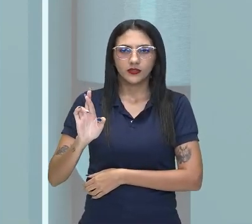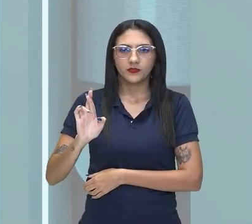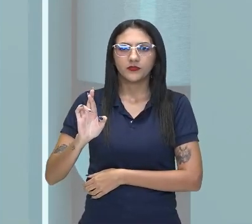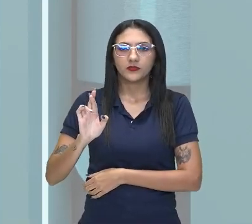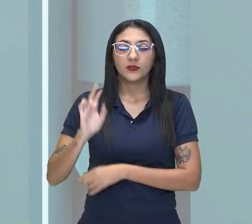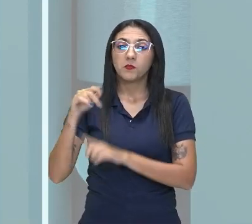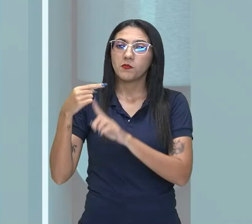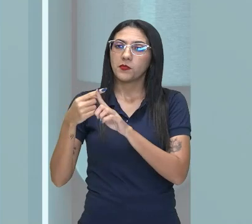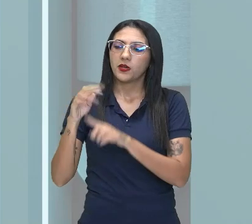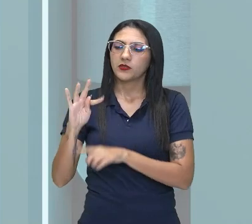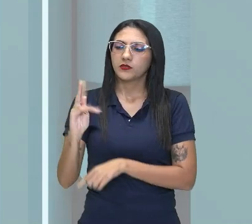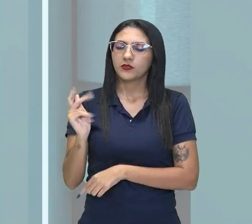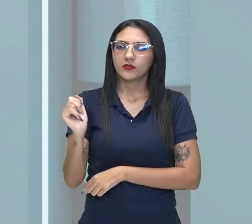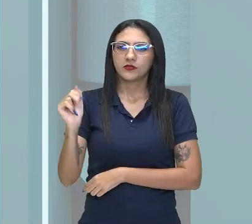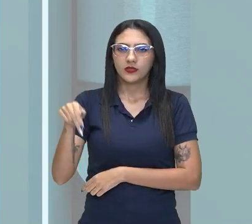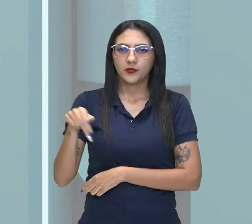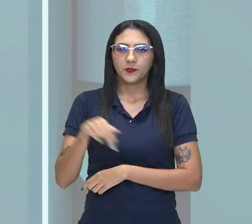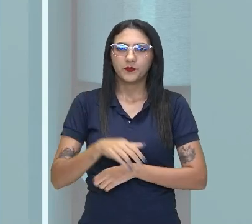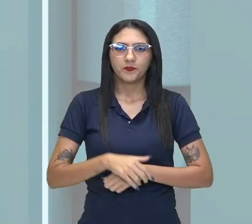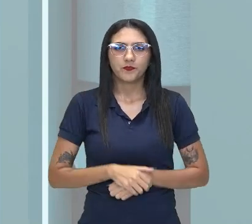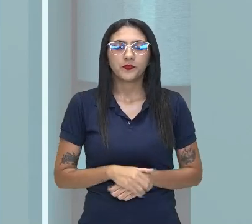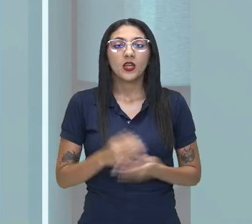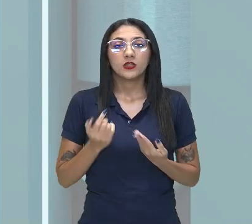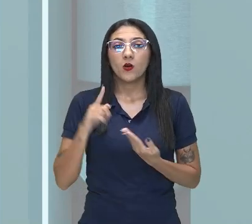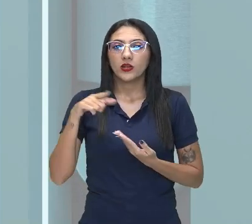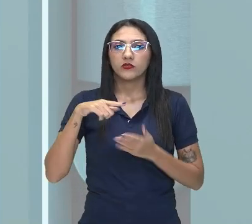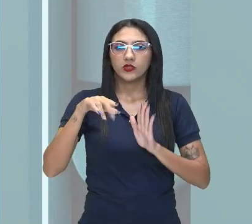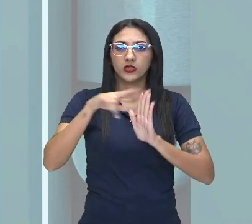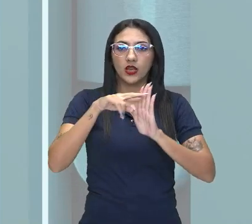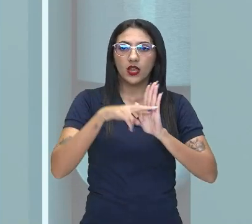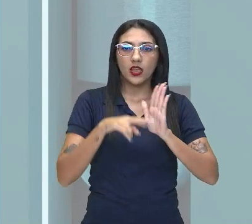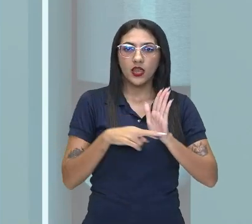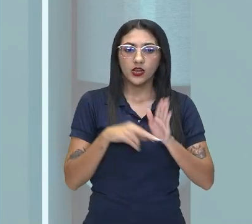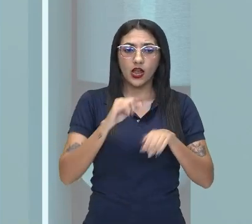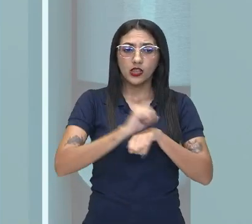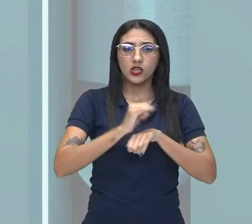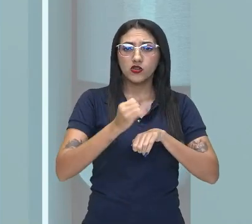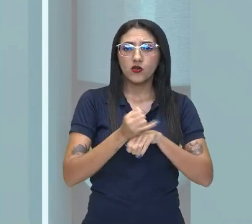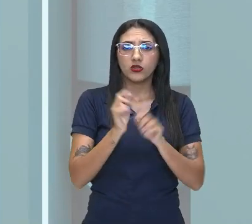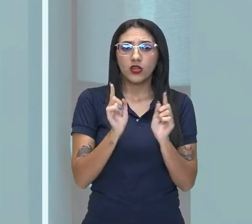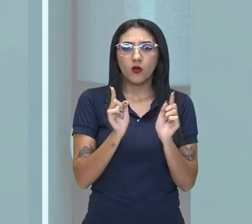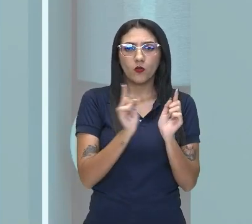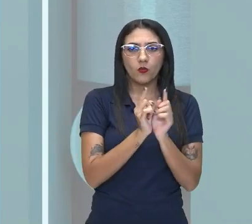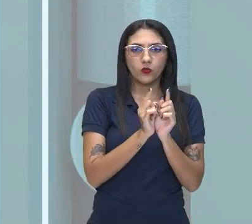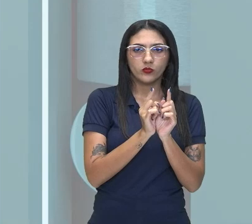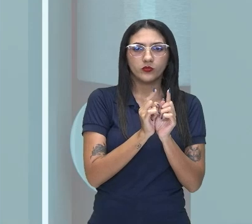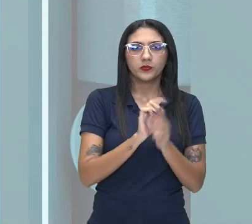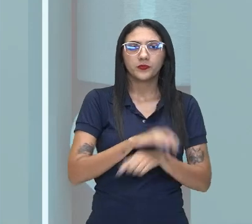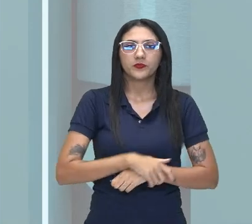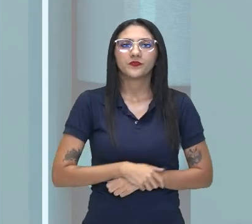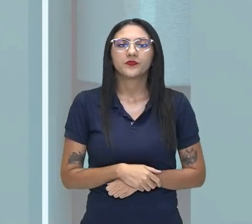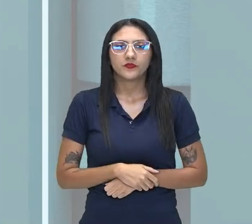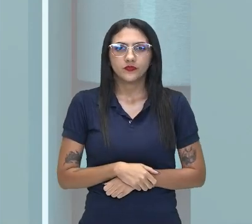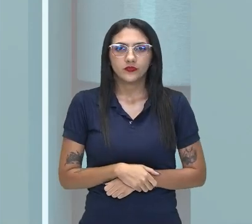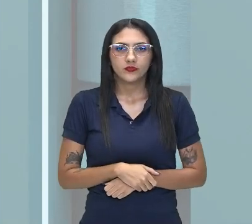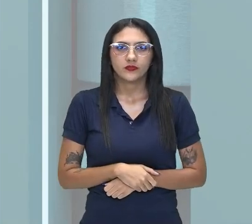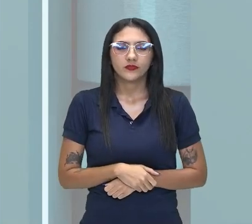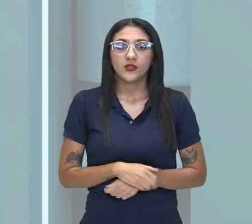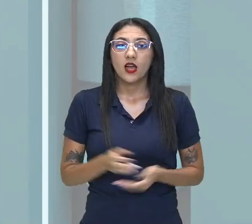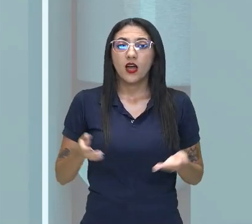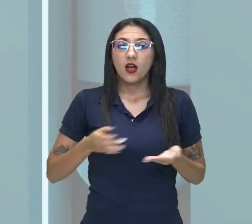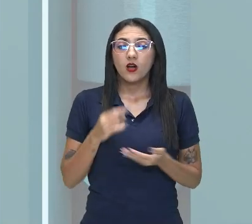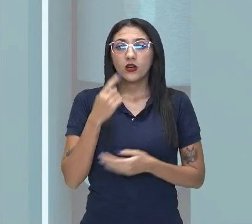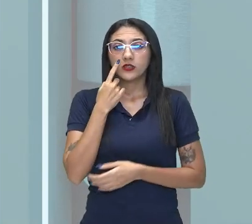than. Essas foram as regras dos adjetivos curtos. E agora nós vamos observar aqui